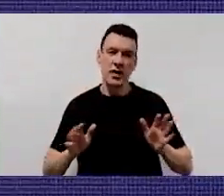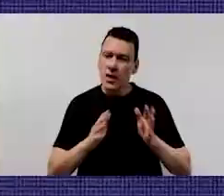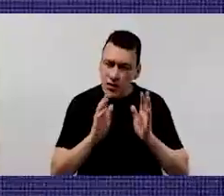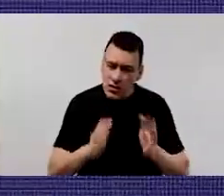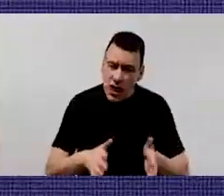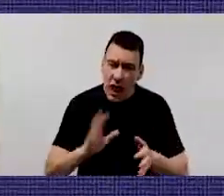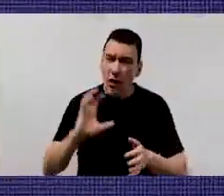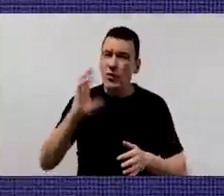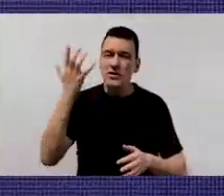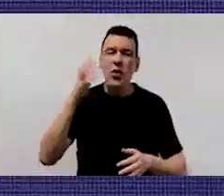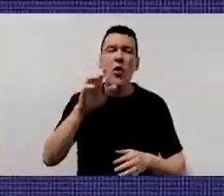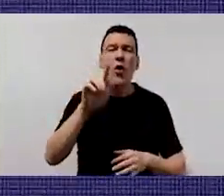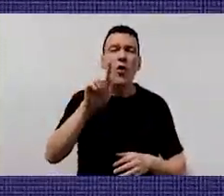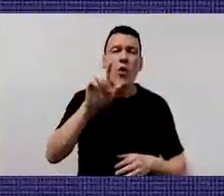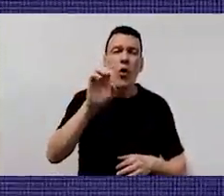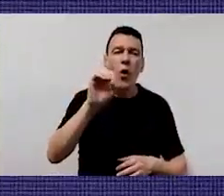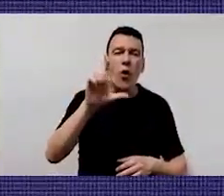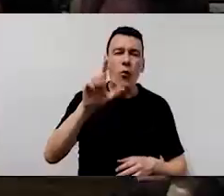Pix?